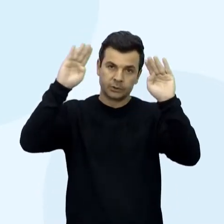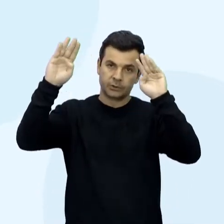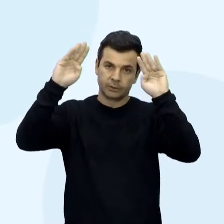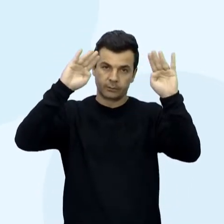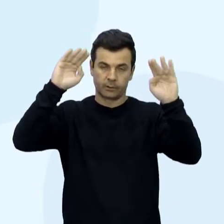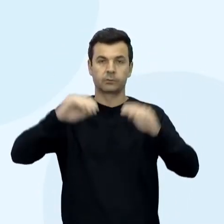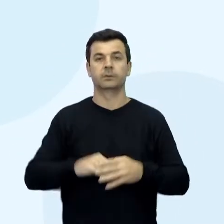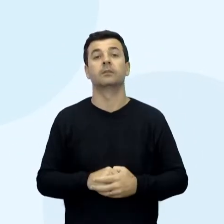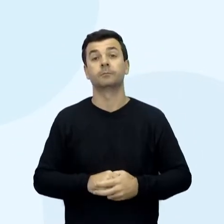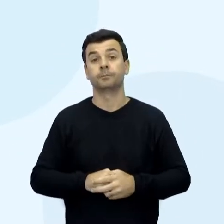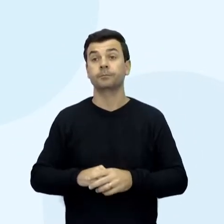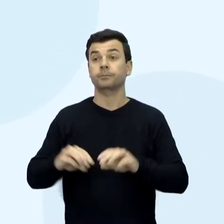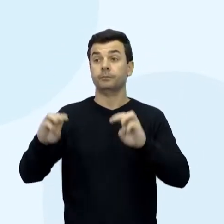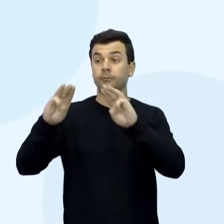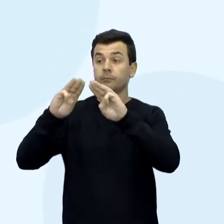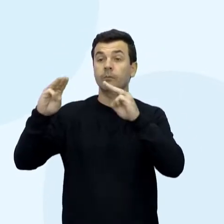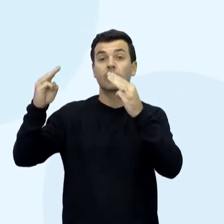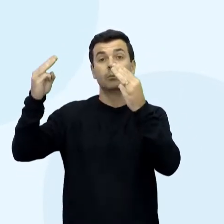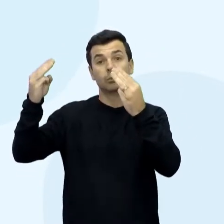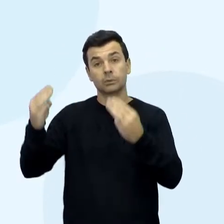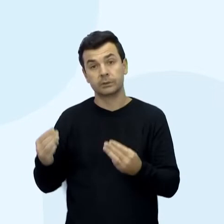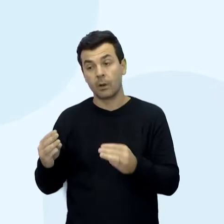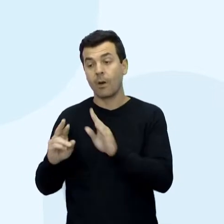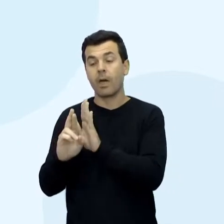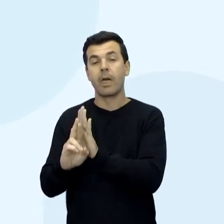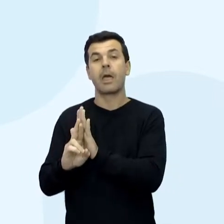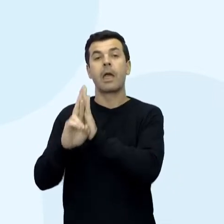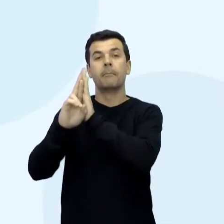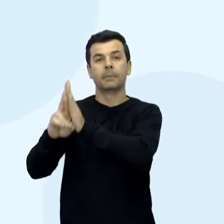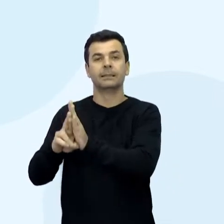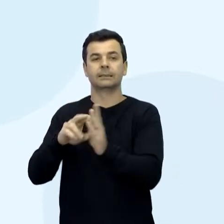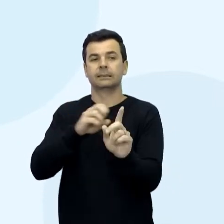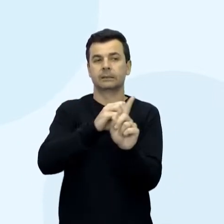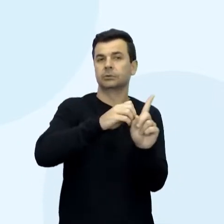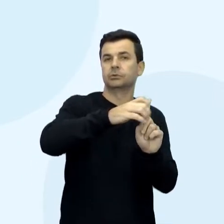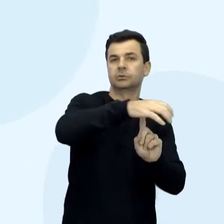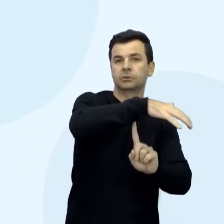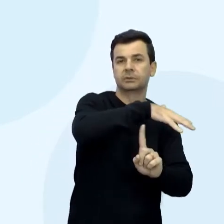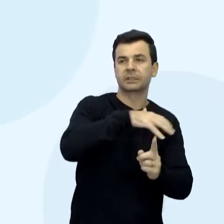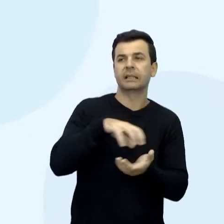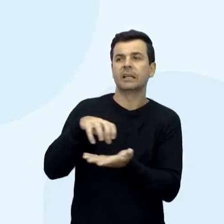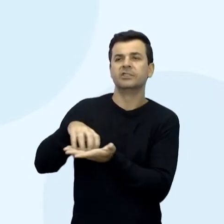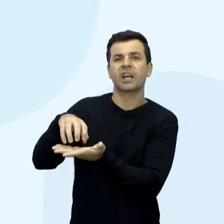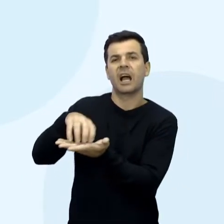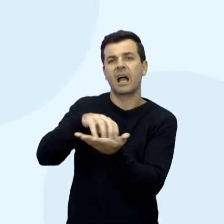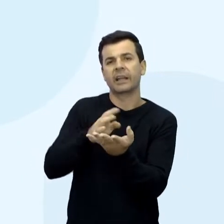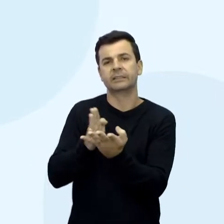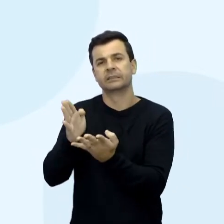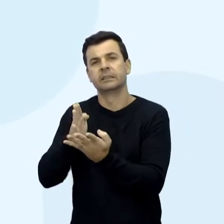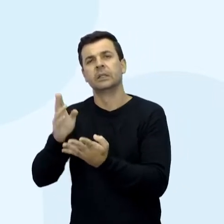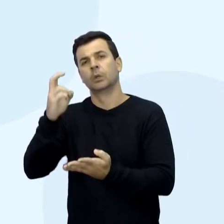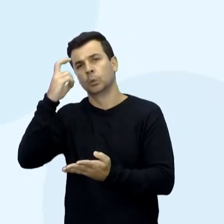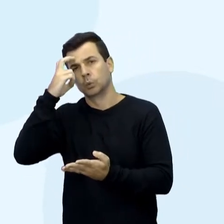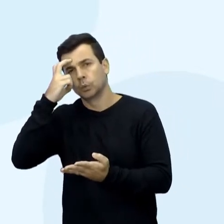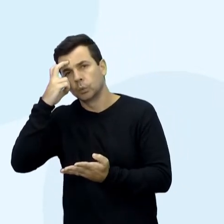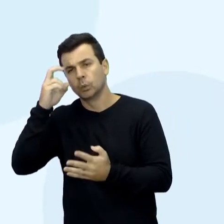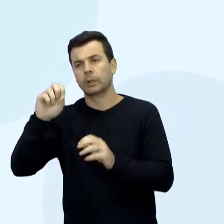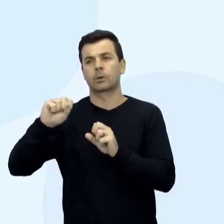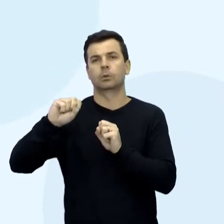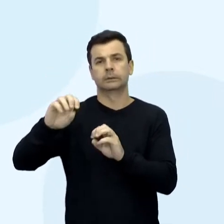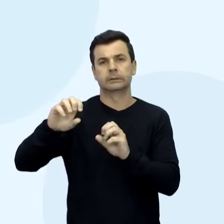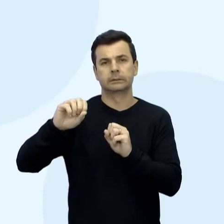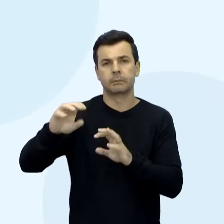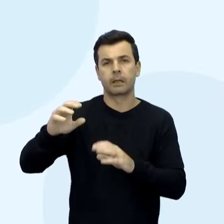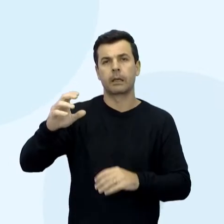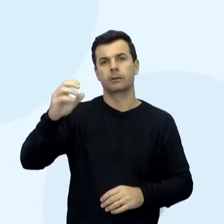passam a representar diversas áreas da sociedade e trazerem aí cultura, conhecimento, educação e